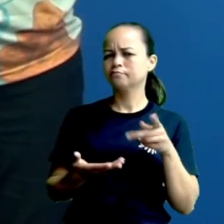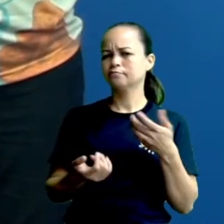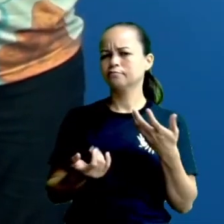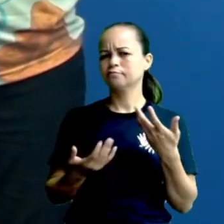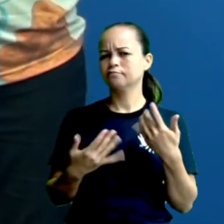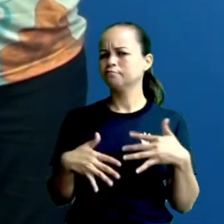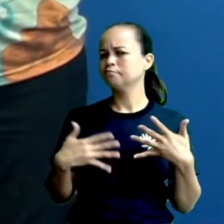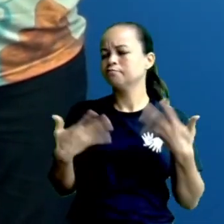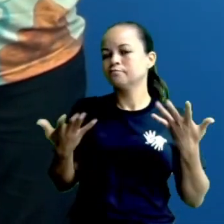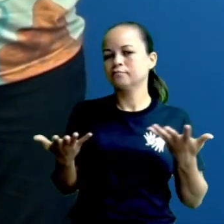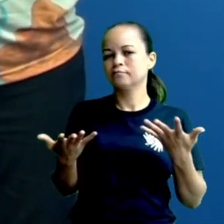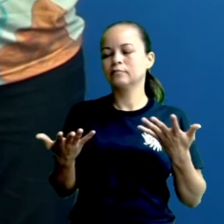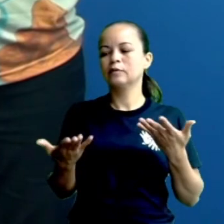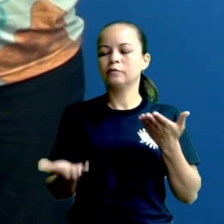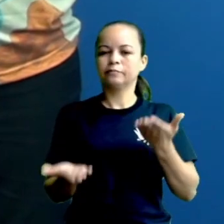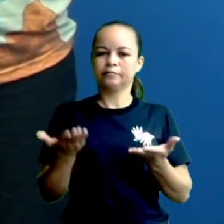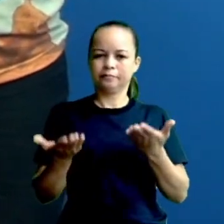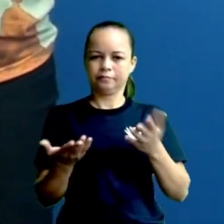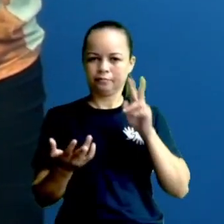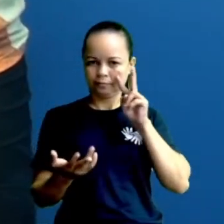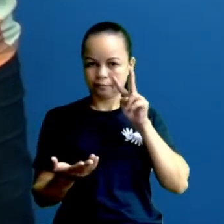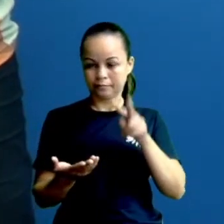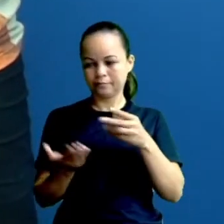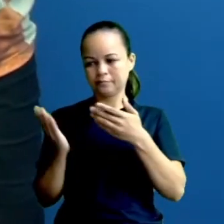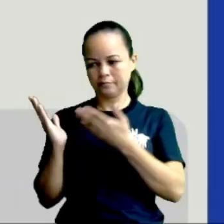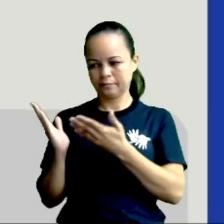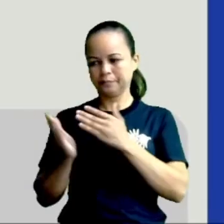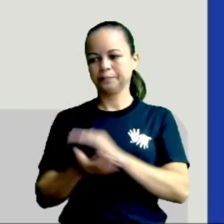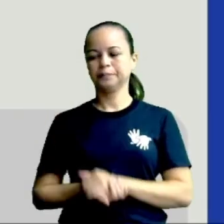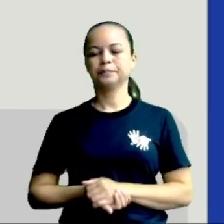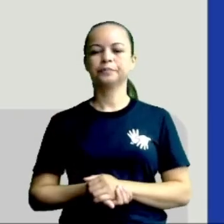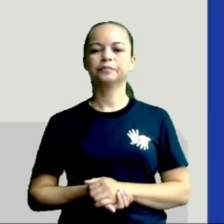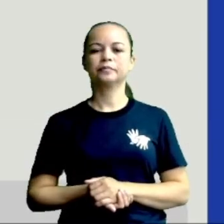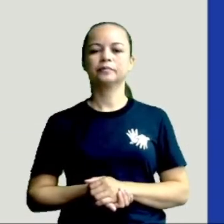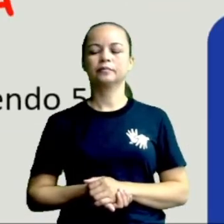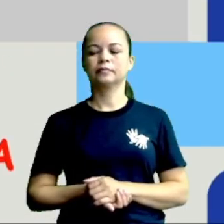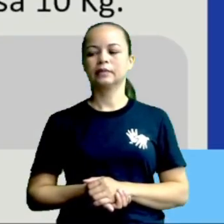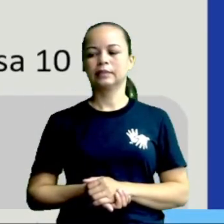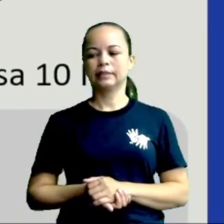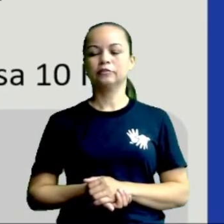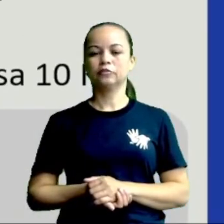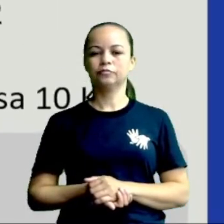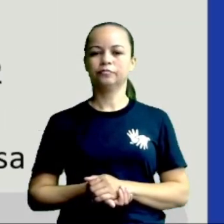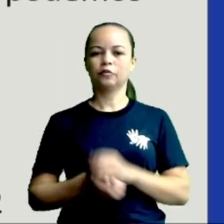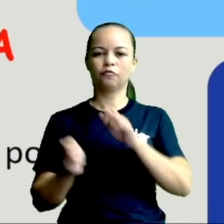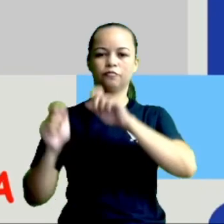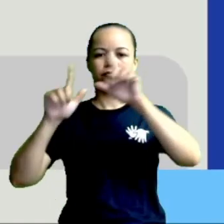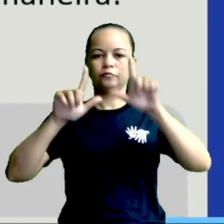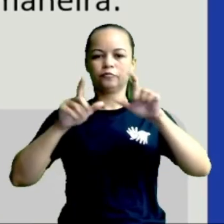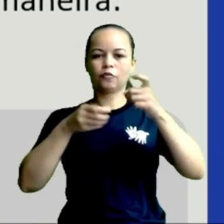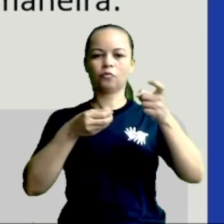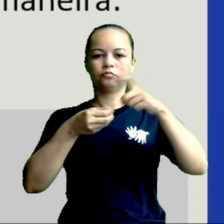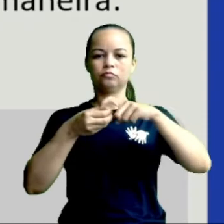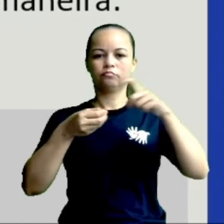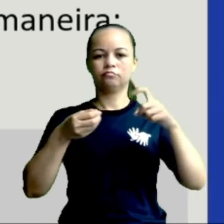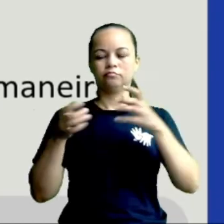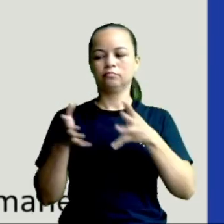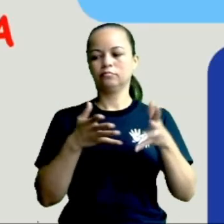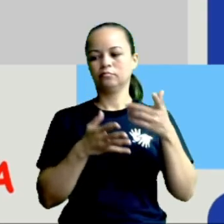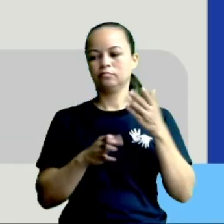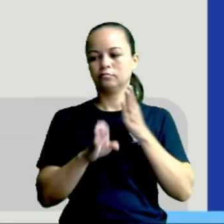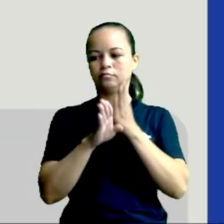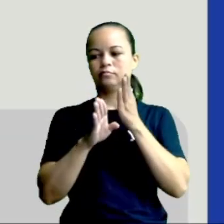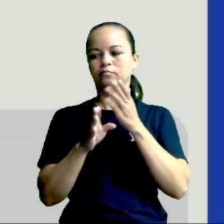será eu quero ver a balança de novo vamos ver a balança de novo deixa eu ver se eu volto aqui para a gente ver a balança de novo